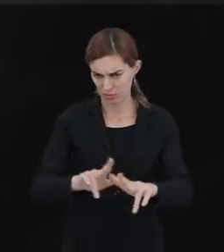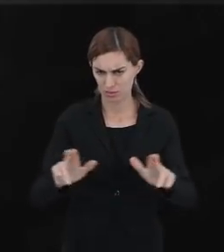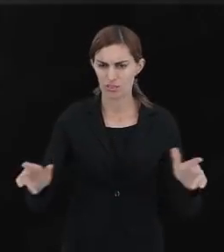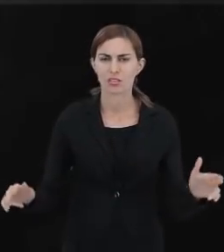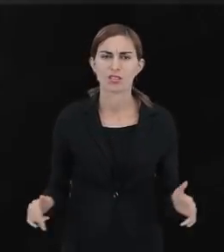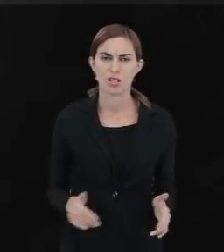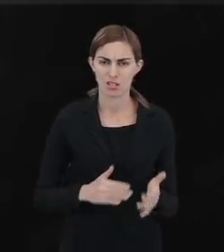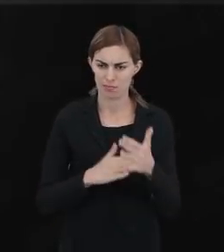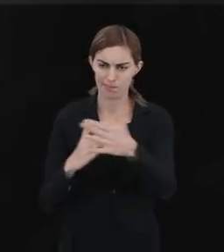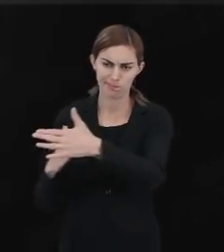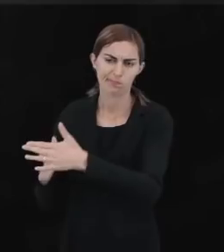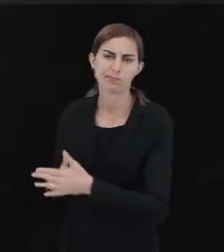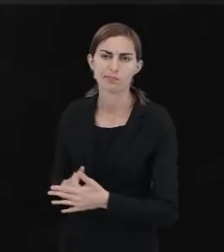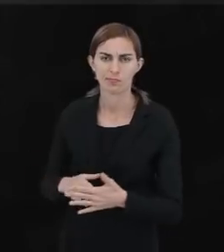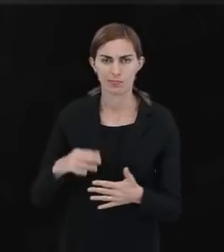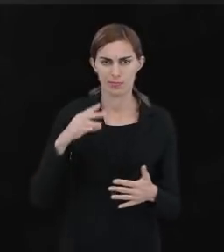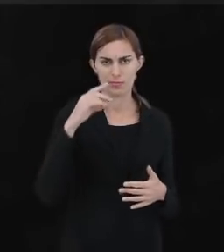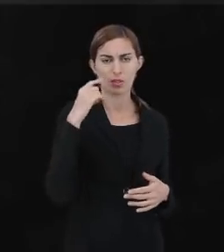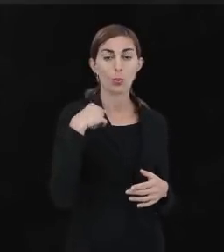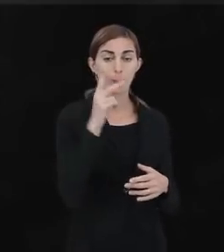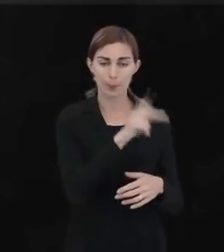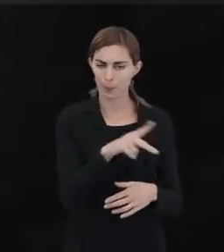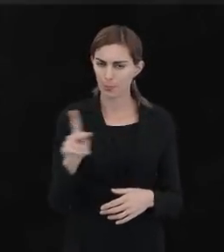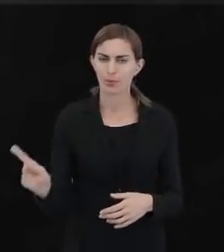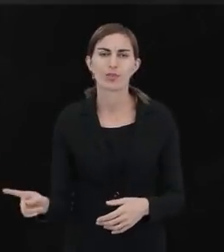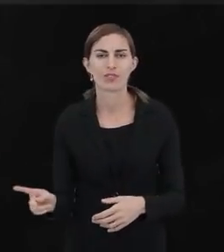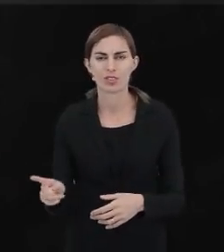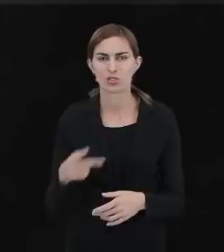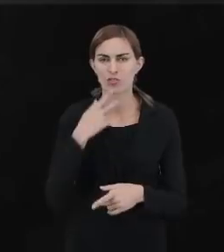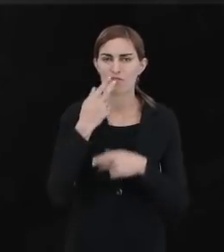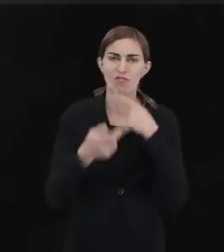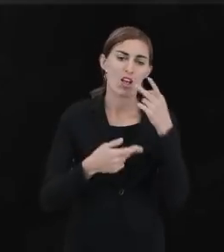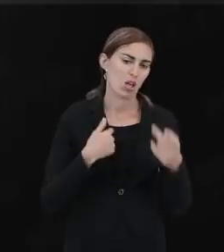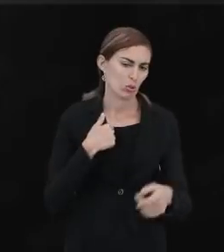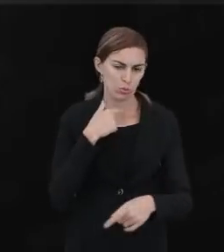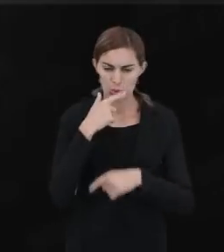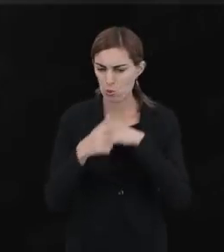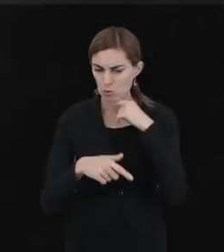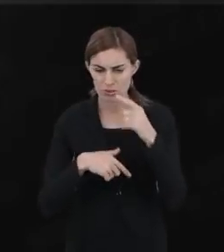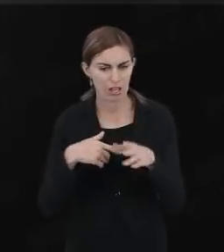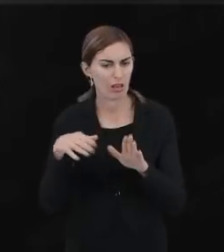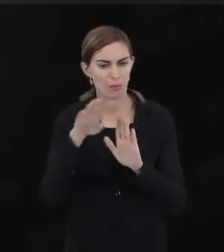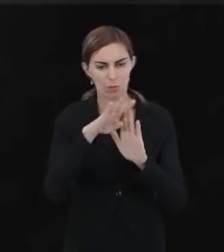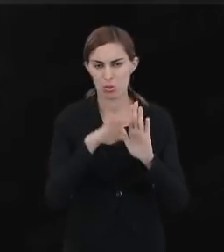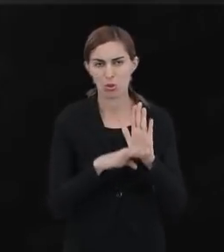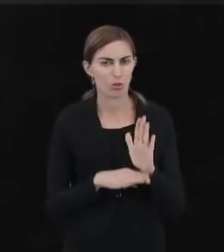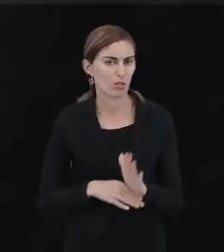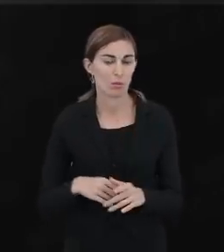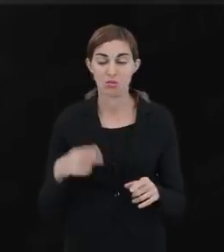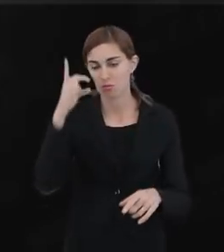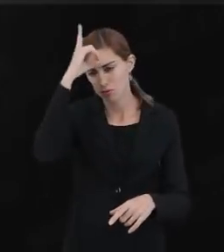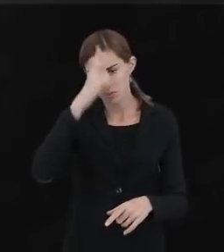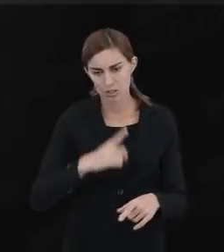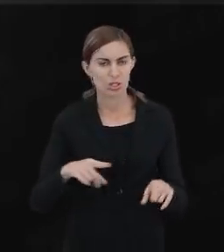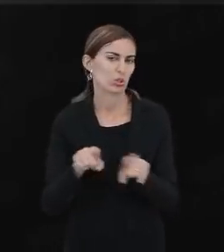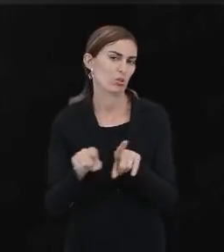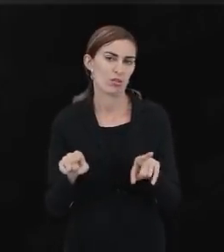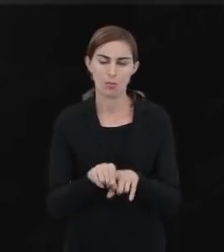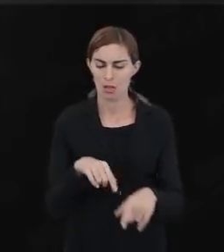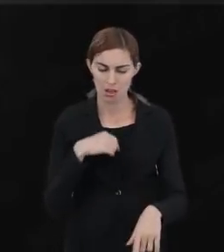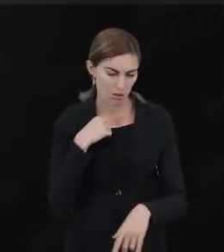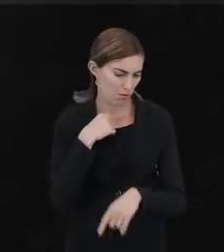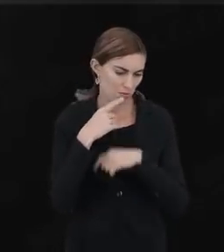desafios o professor diz que ele não pode dar conta do programa e o diretor também disse que não pode dar